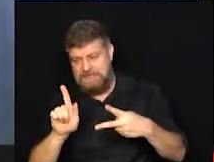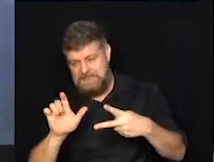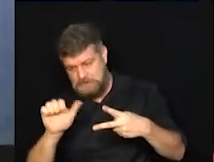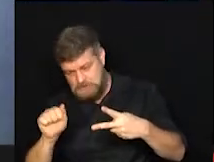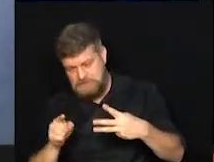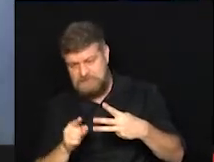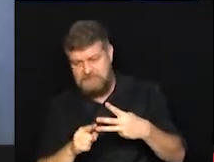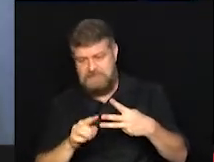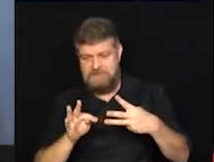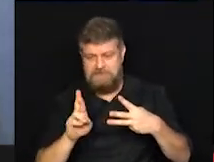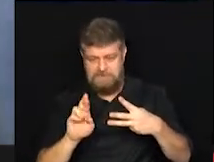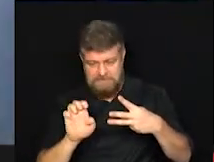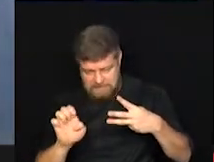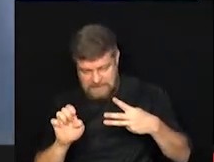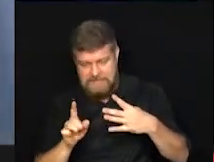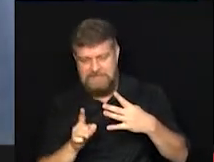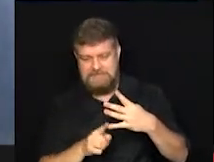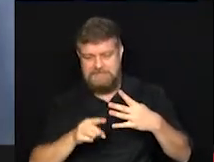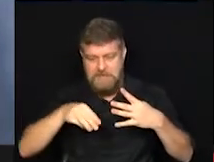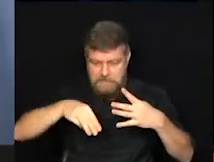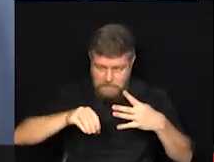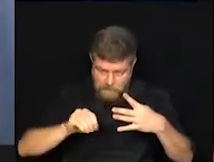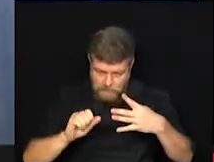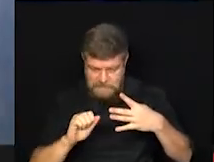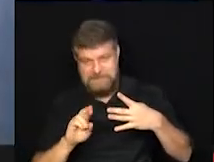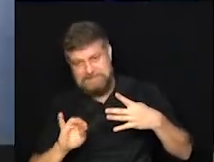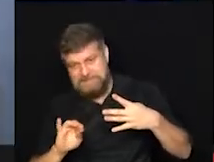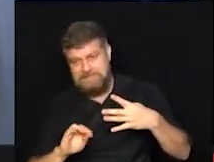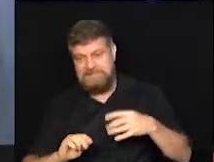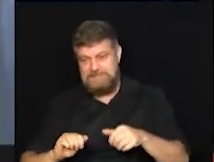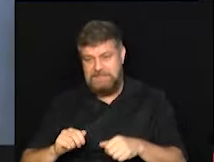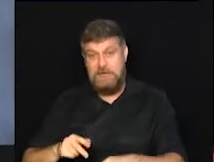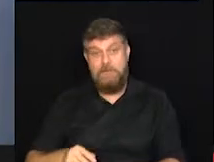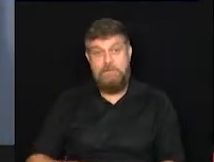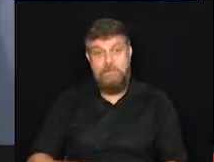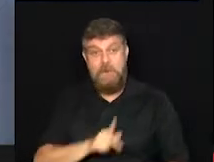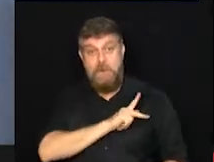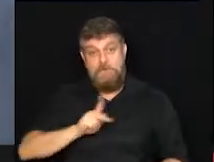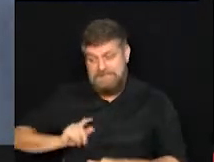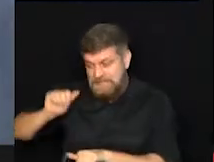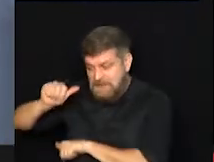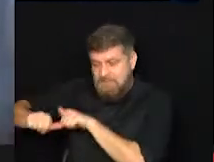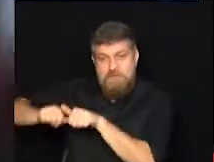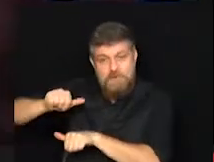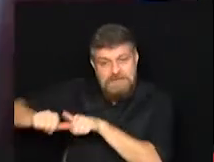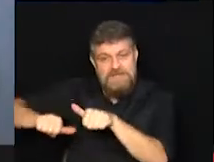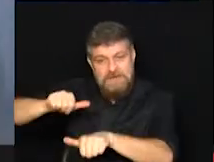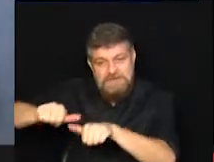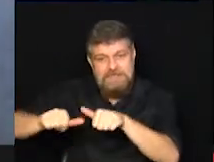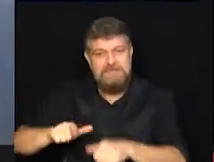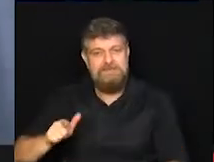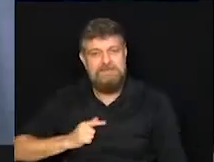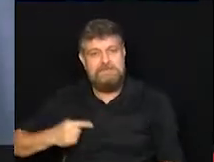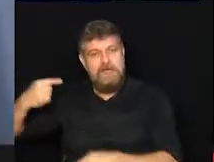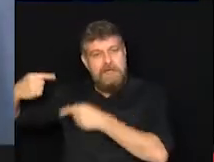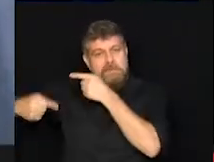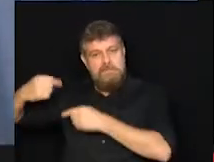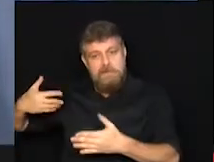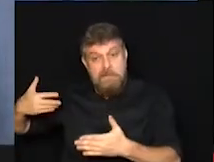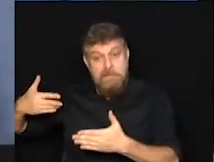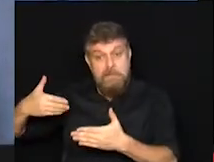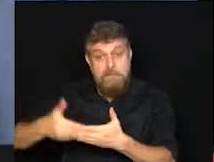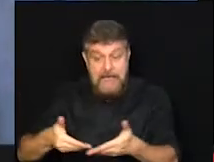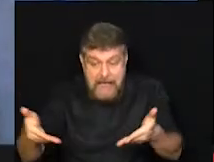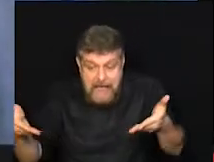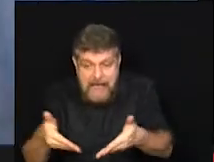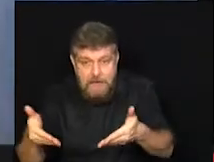agora para Moacir, discutiram. Tá? Demorou, a discussão foi longa, mas louvável chegamos neste momento